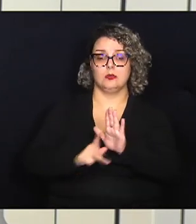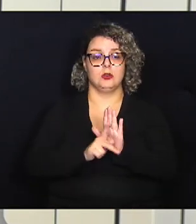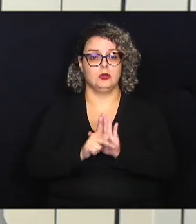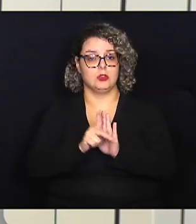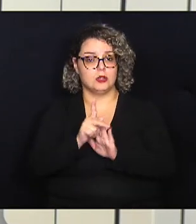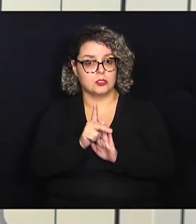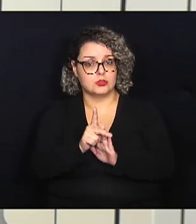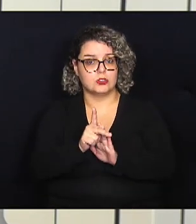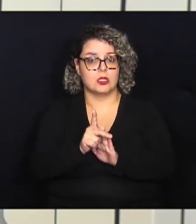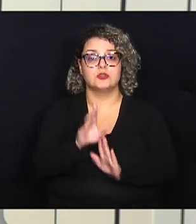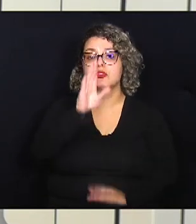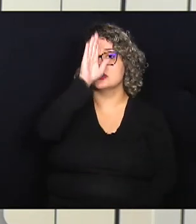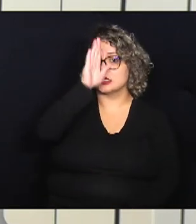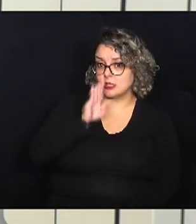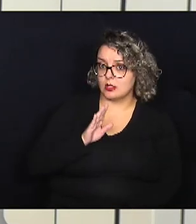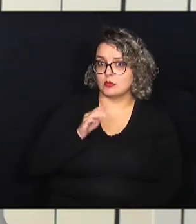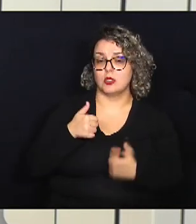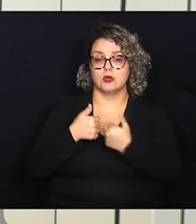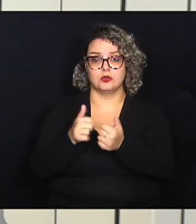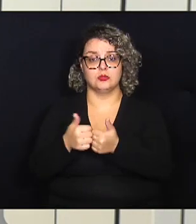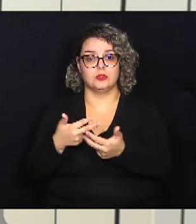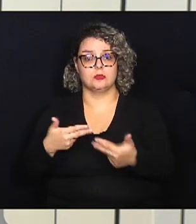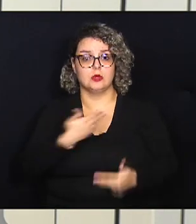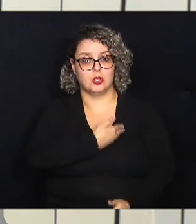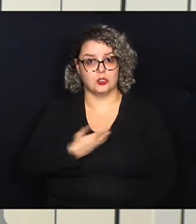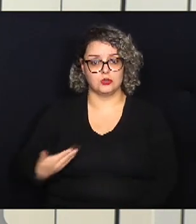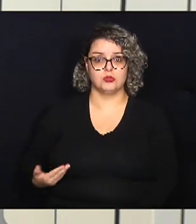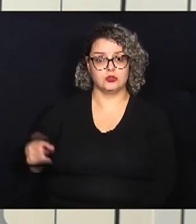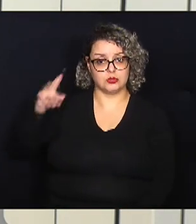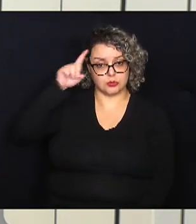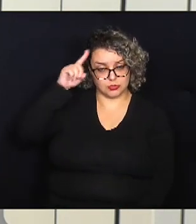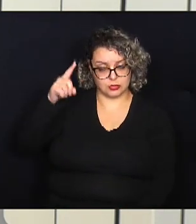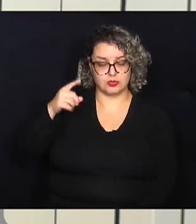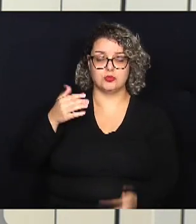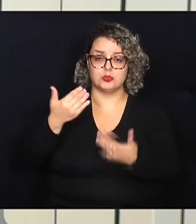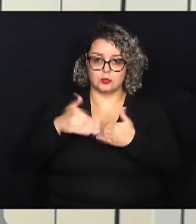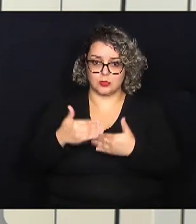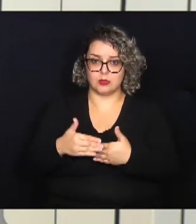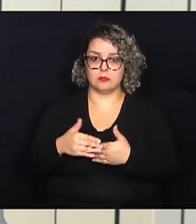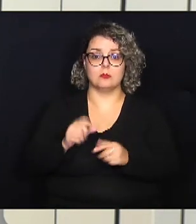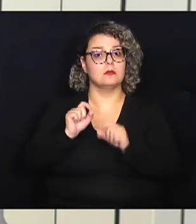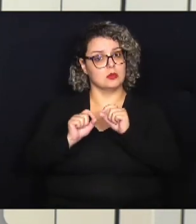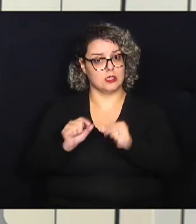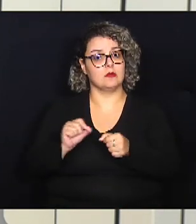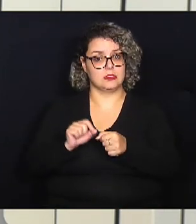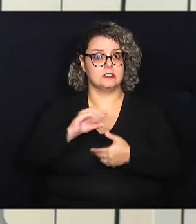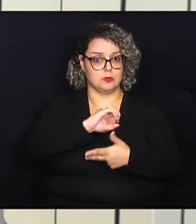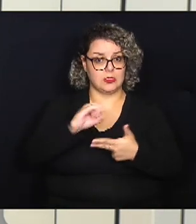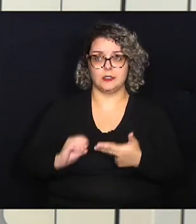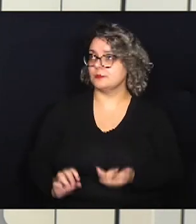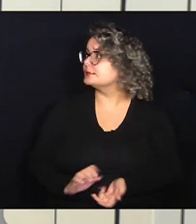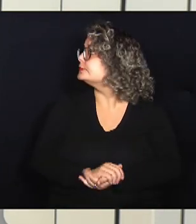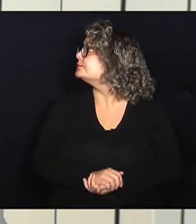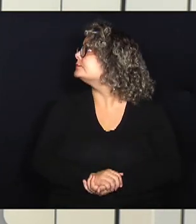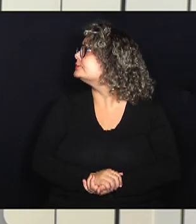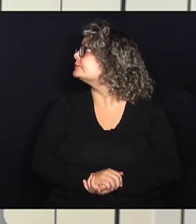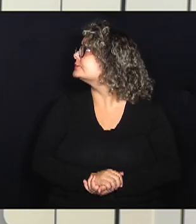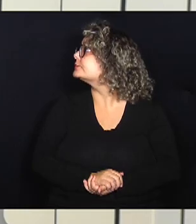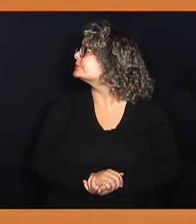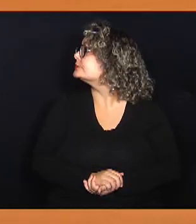prevê gratuidade no transporte público nos dias de provas para quem vai prestar o Enem.